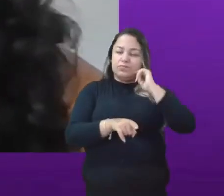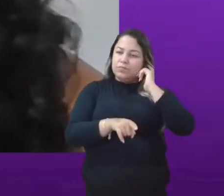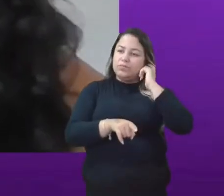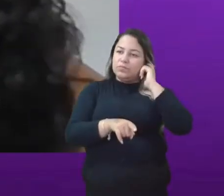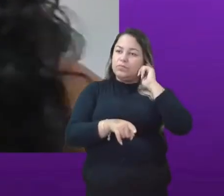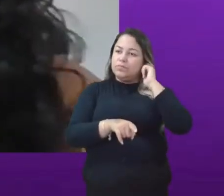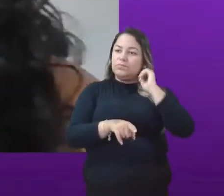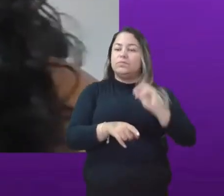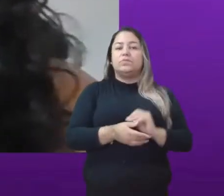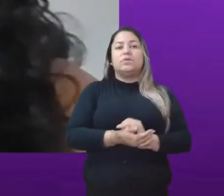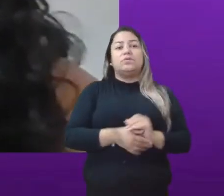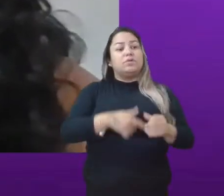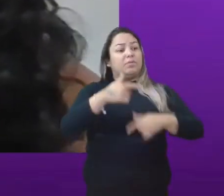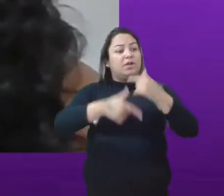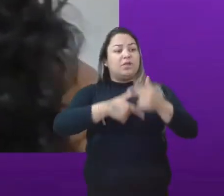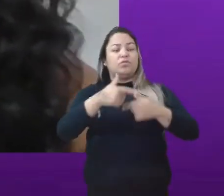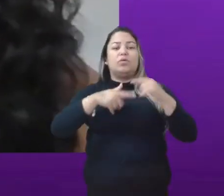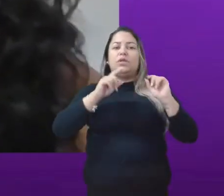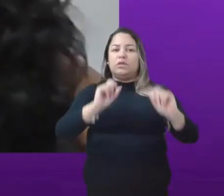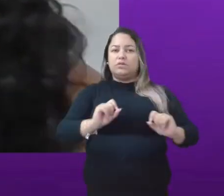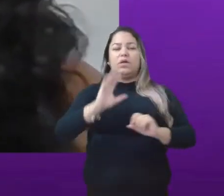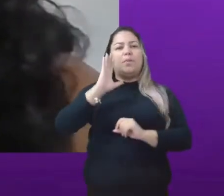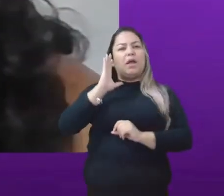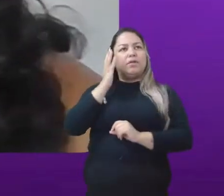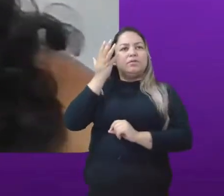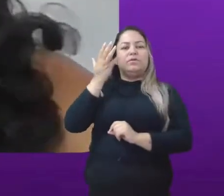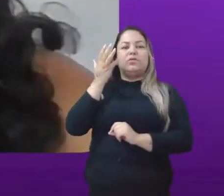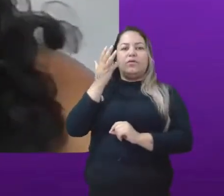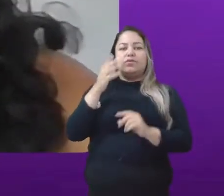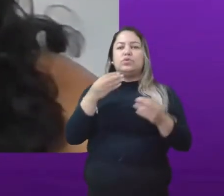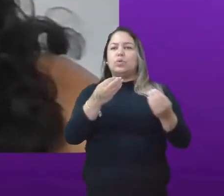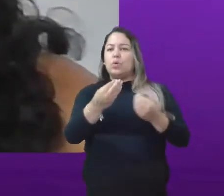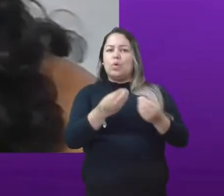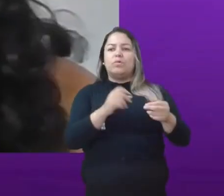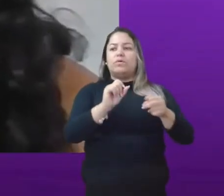os trabalhadores e trabalhadoras que tomam as decisões de como tocar o